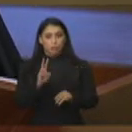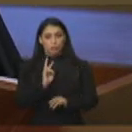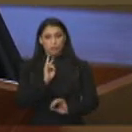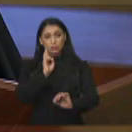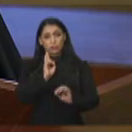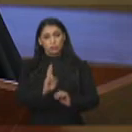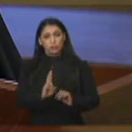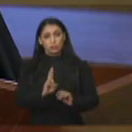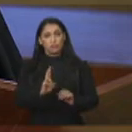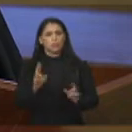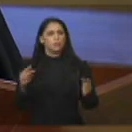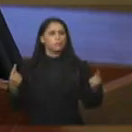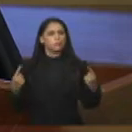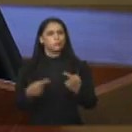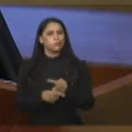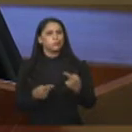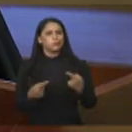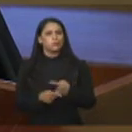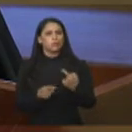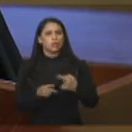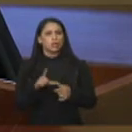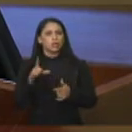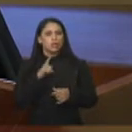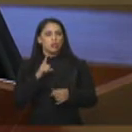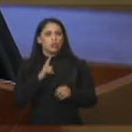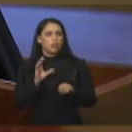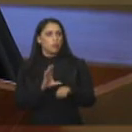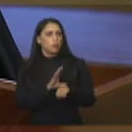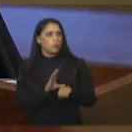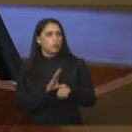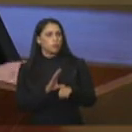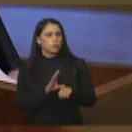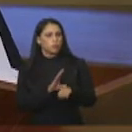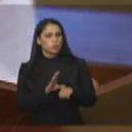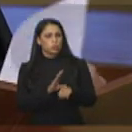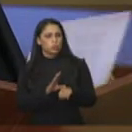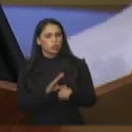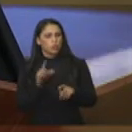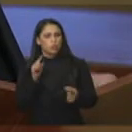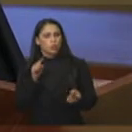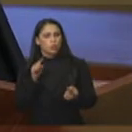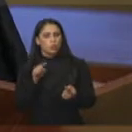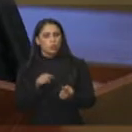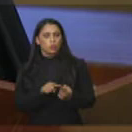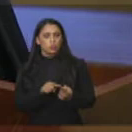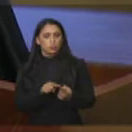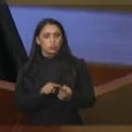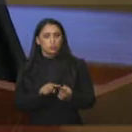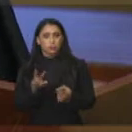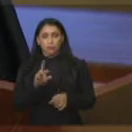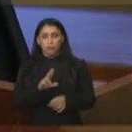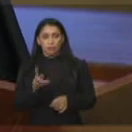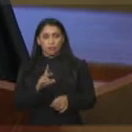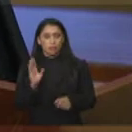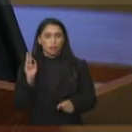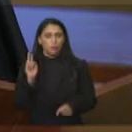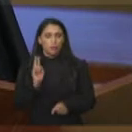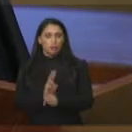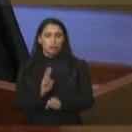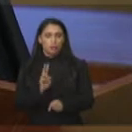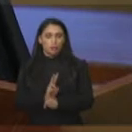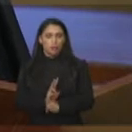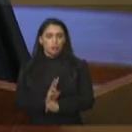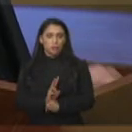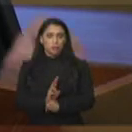da controvérsia para o ordenamento constitucional objetivo e não à proteção